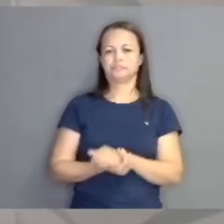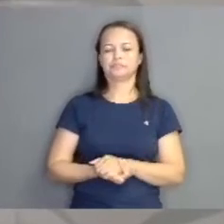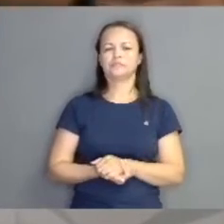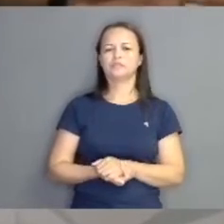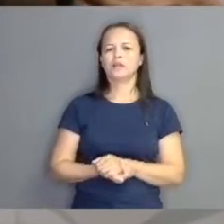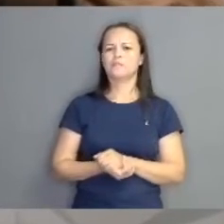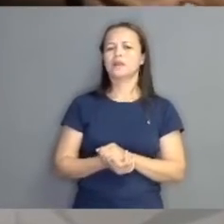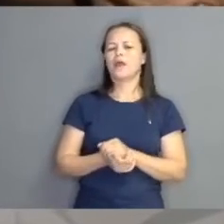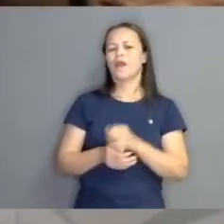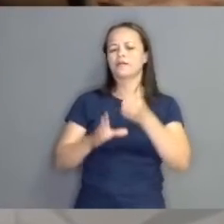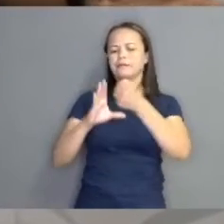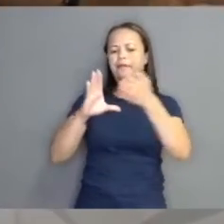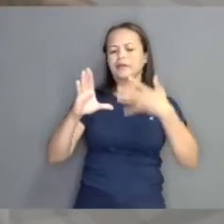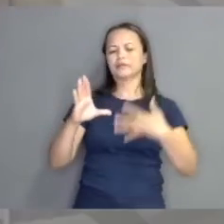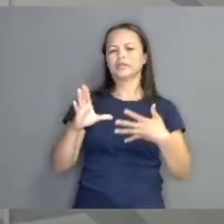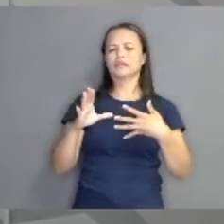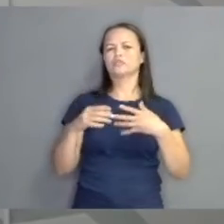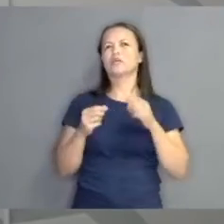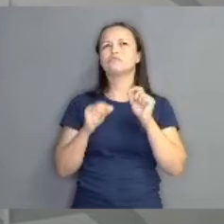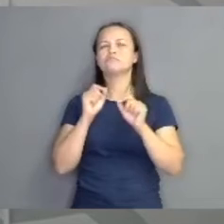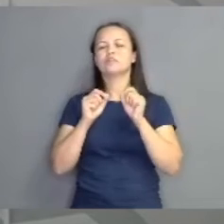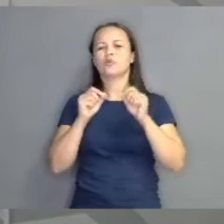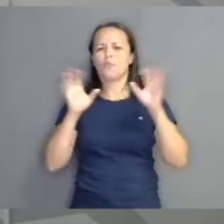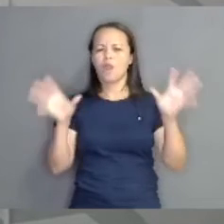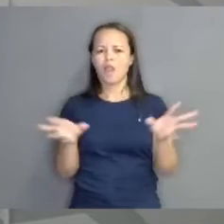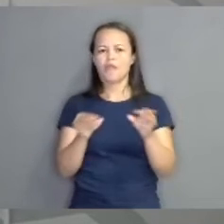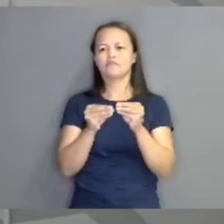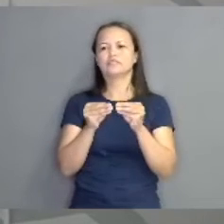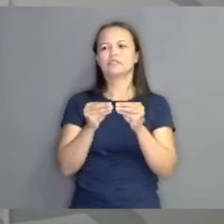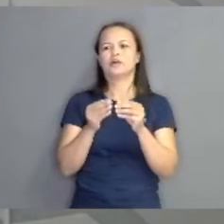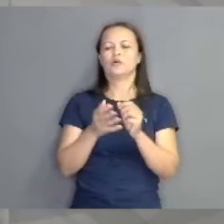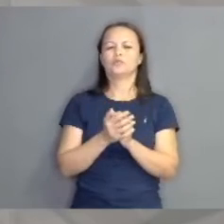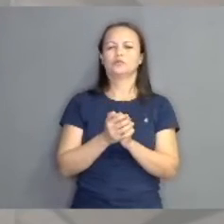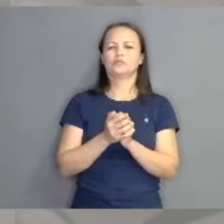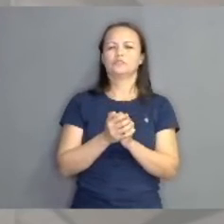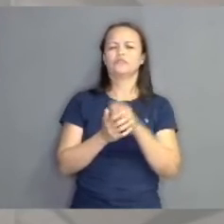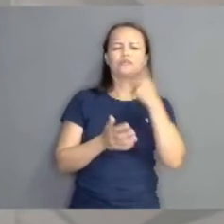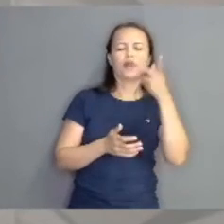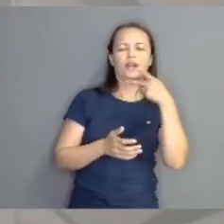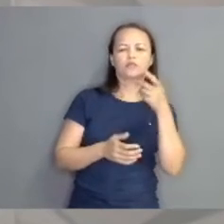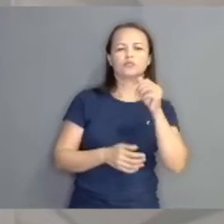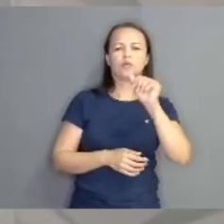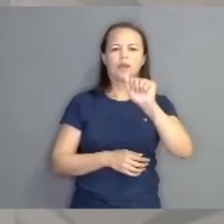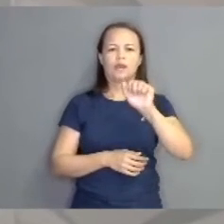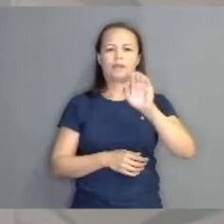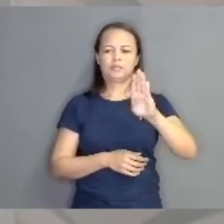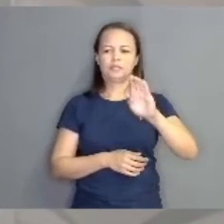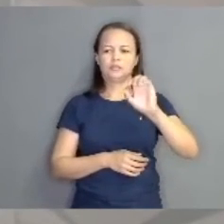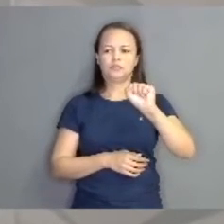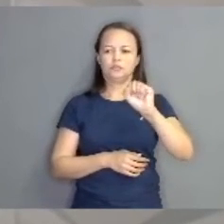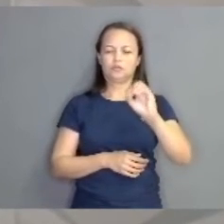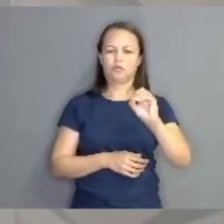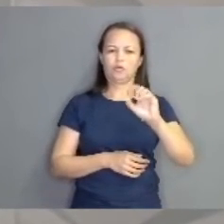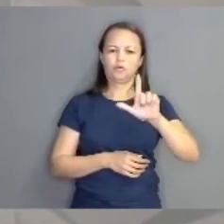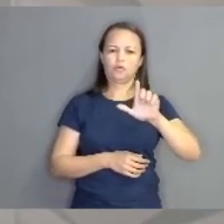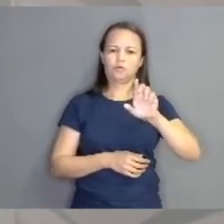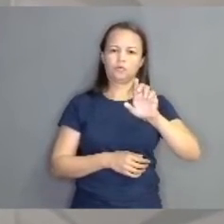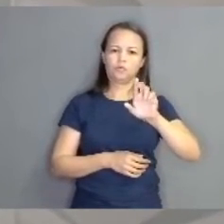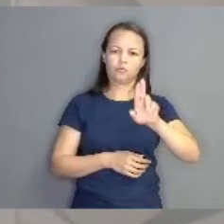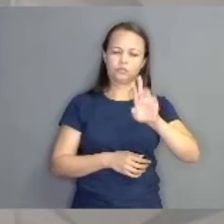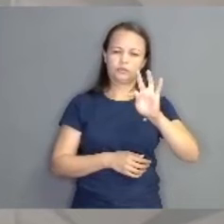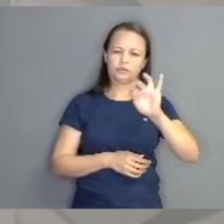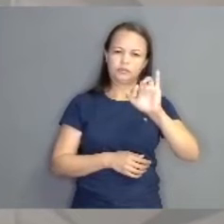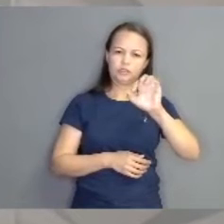vamos dar uma revisão. Falamos do absolutismo, o poder absoluto do